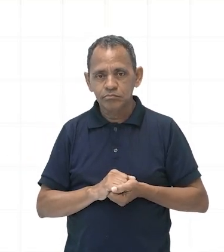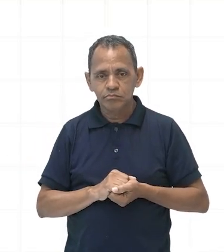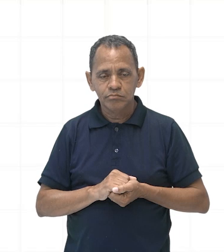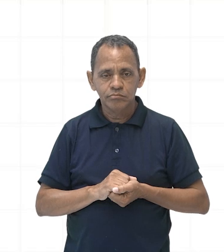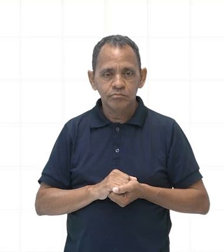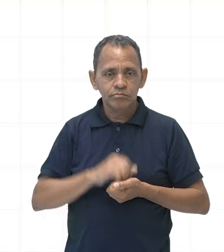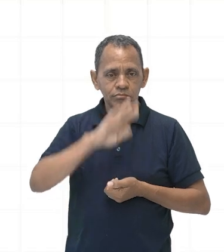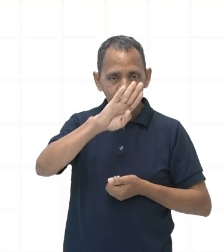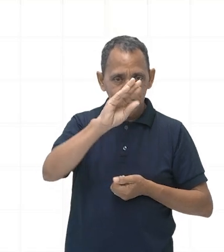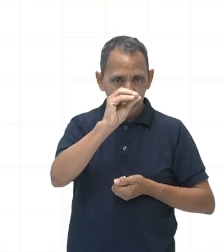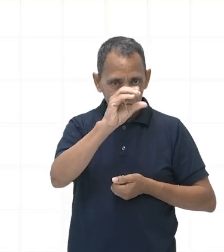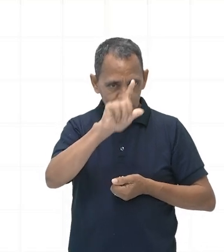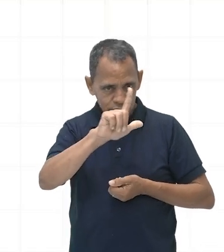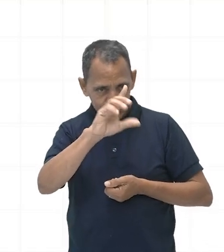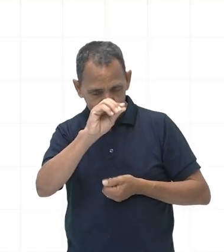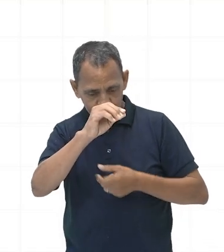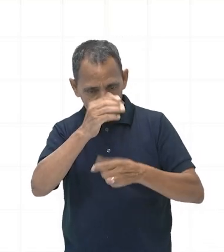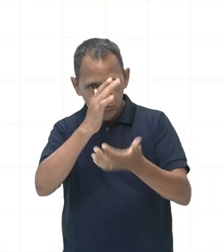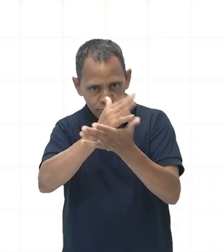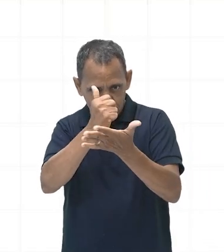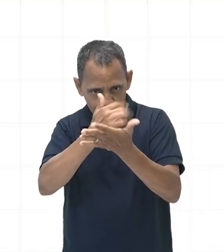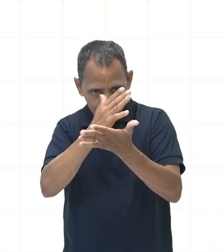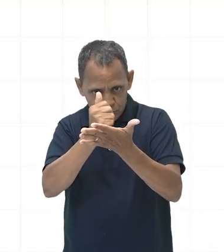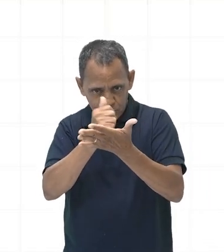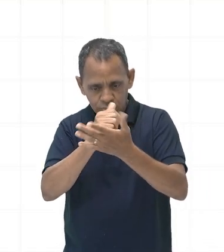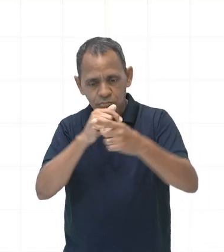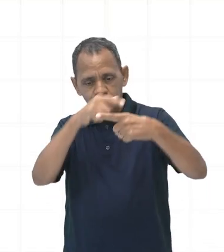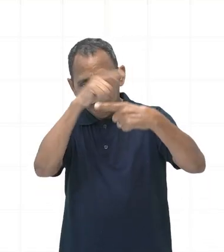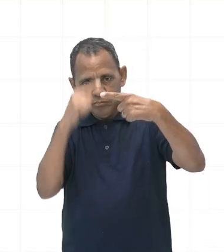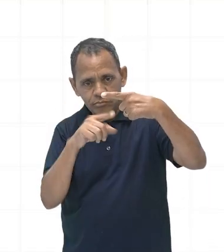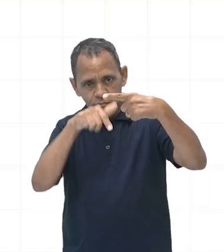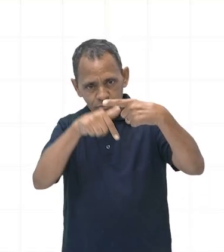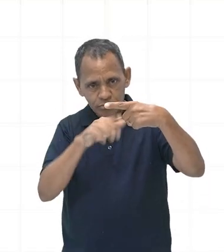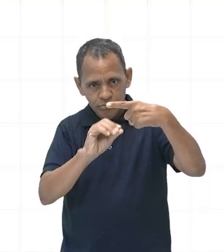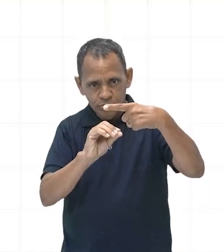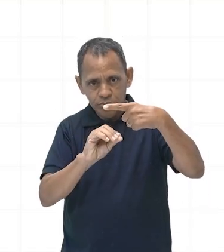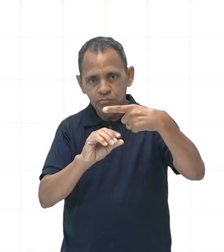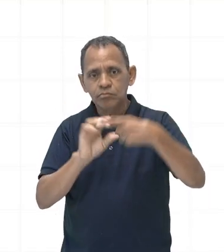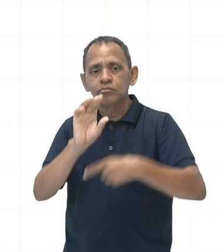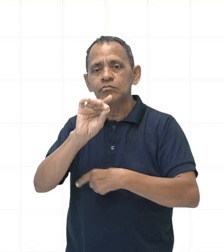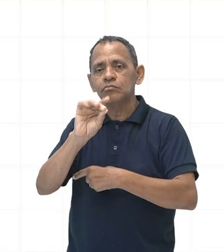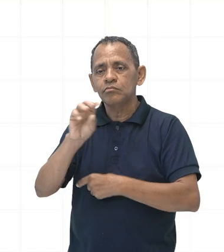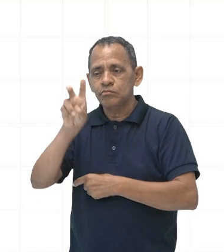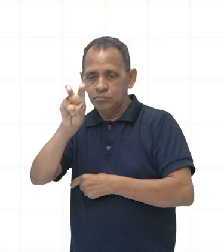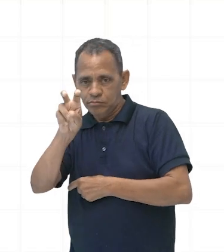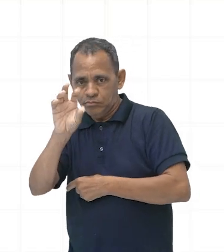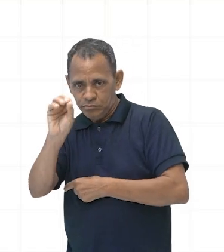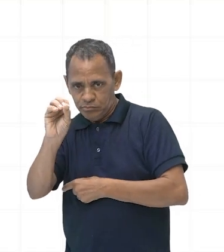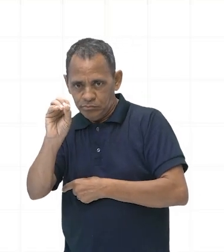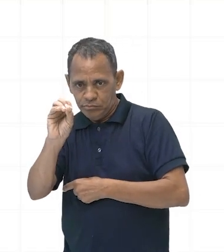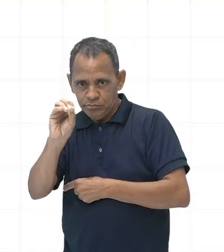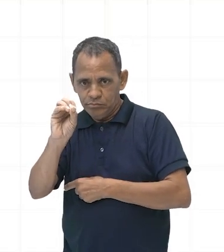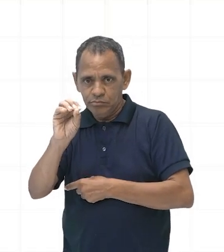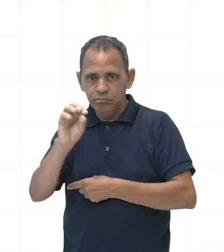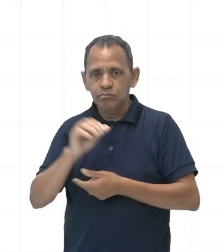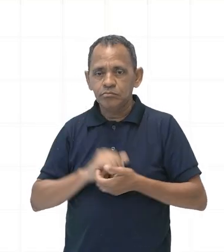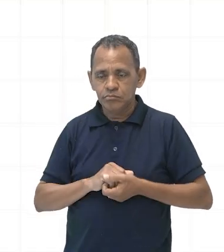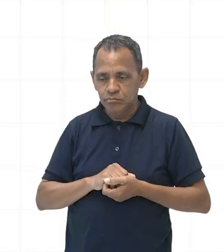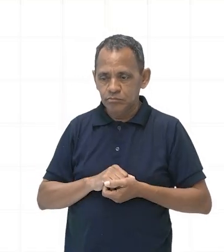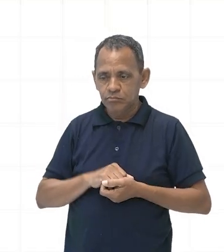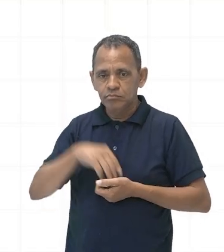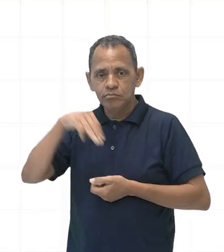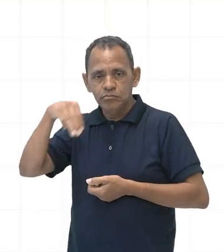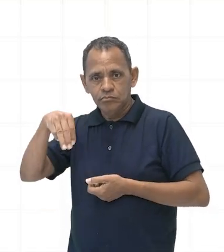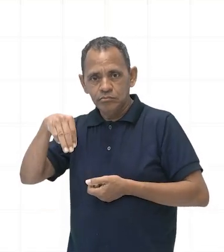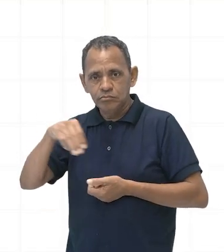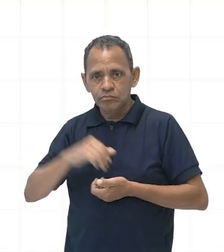bolos. A cada 50 minutos. Segundo número que apareceu, 50. E eu vou colocar aqui abaixo de minutos,